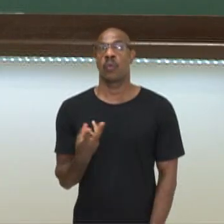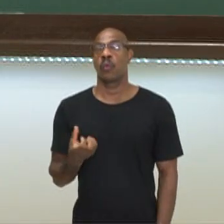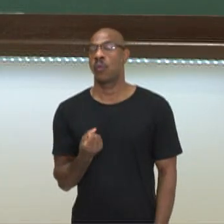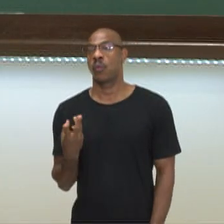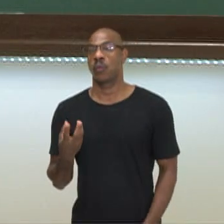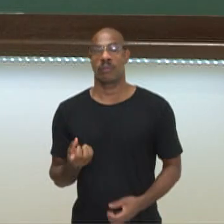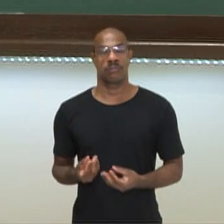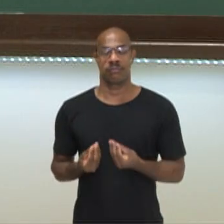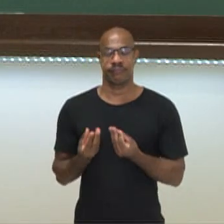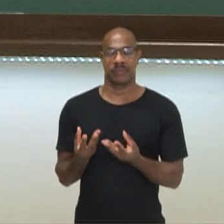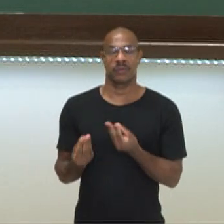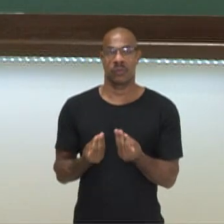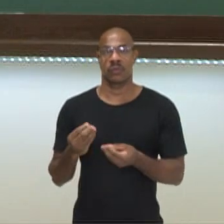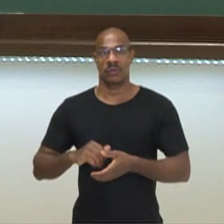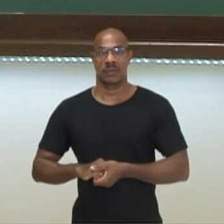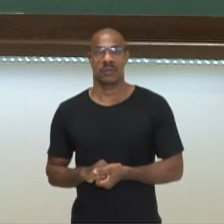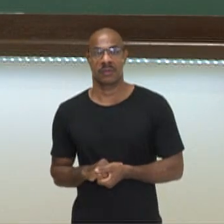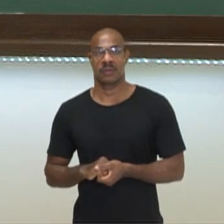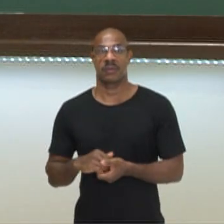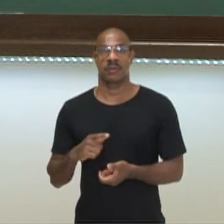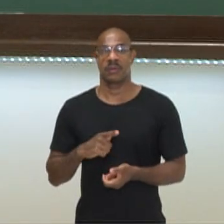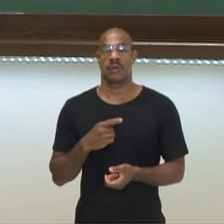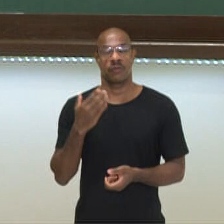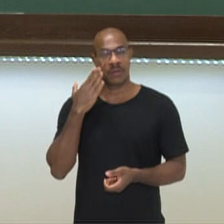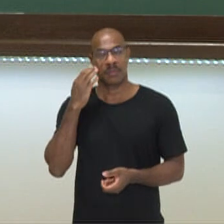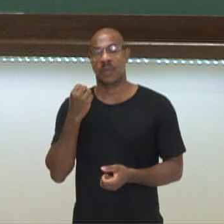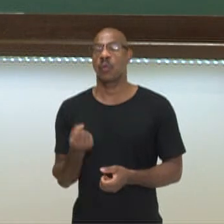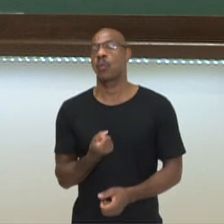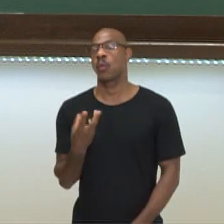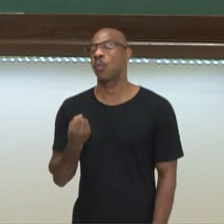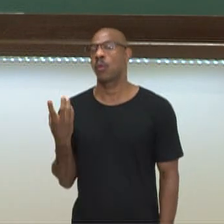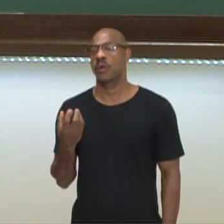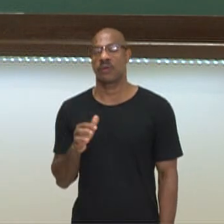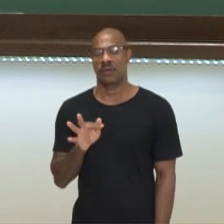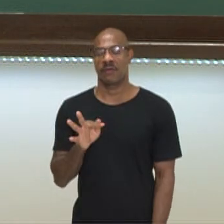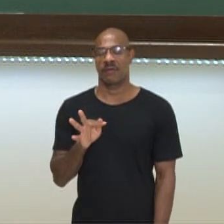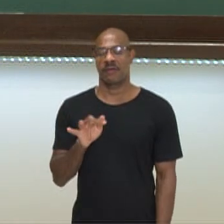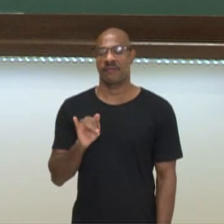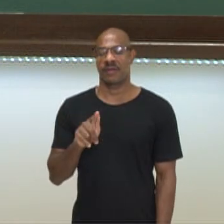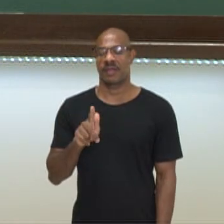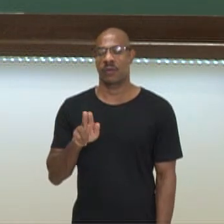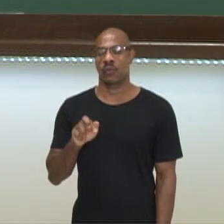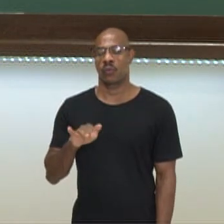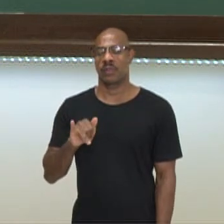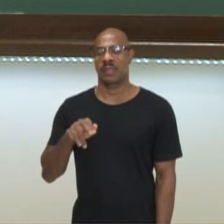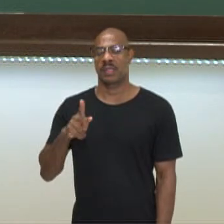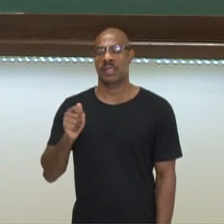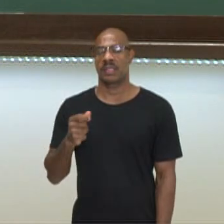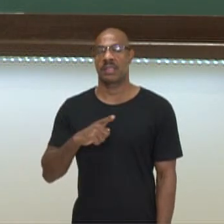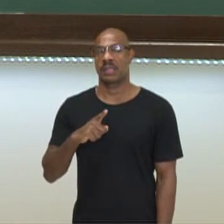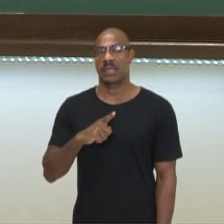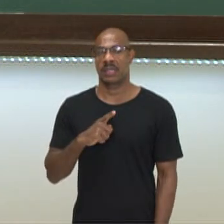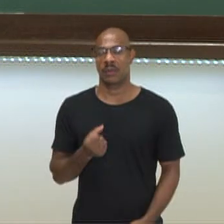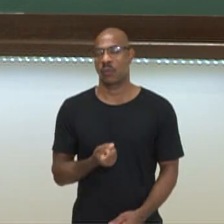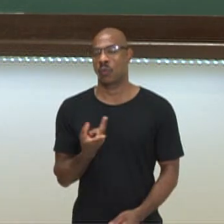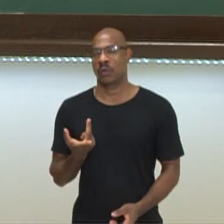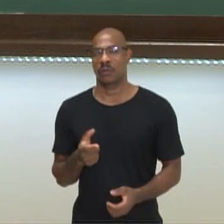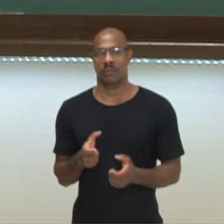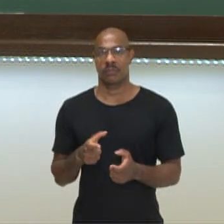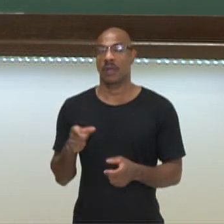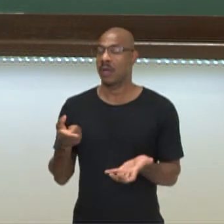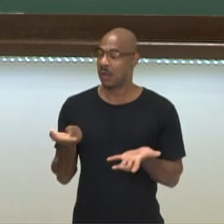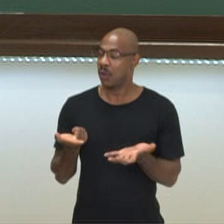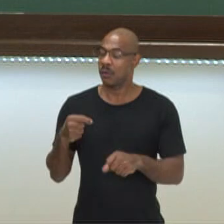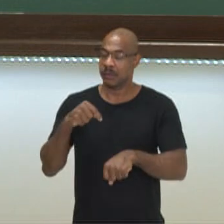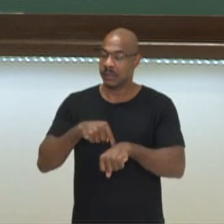coleção que eu levei para poder dar, eu vou saber quantas figurinhas eu ainda tenho para poder distribuir, certo? Então aqui a prof vai dar um